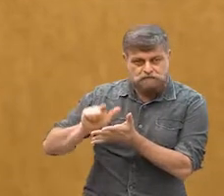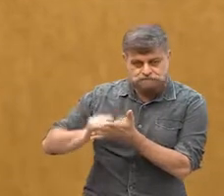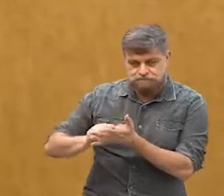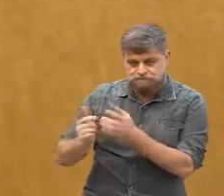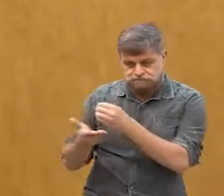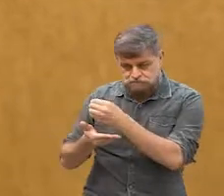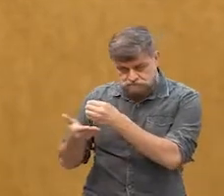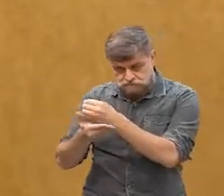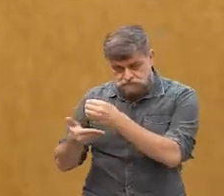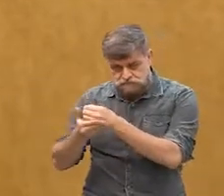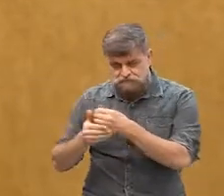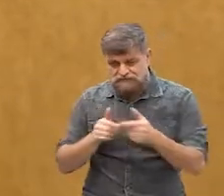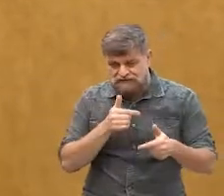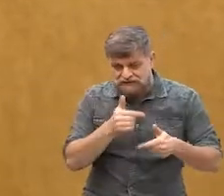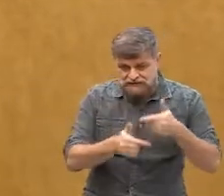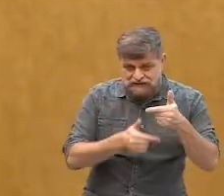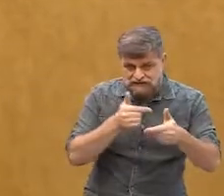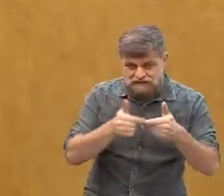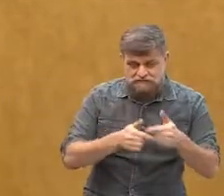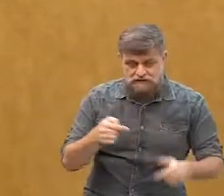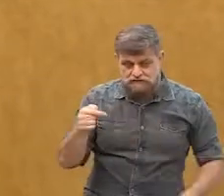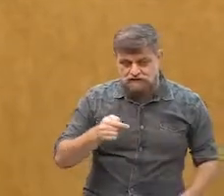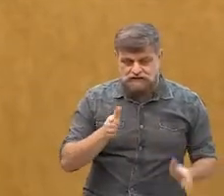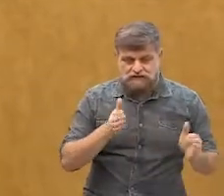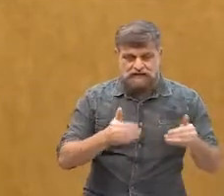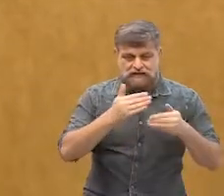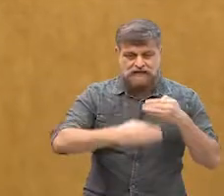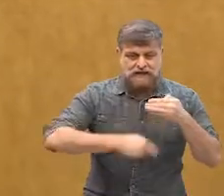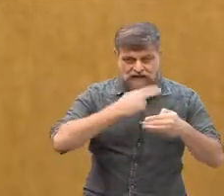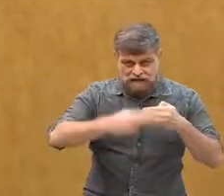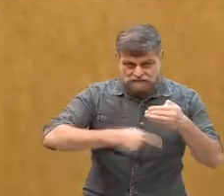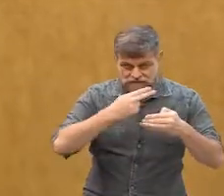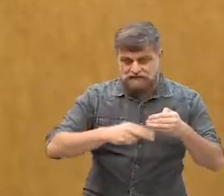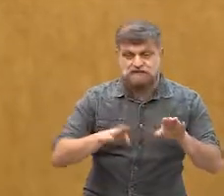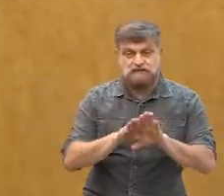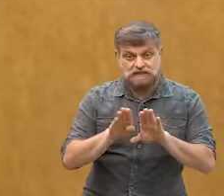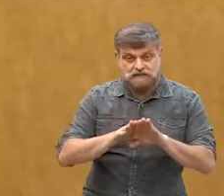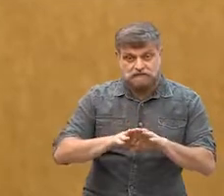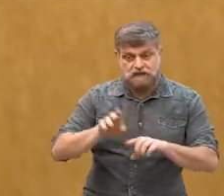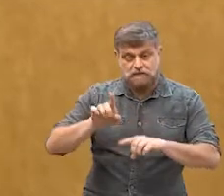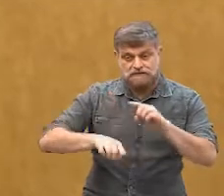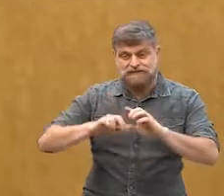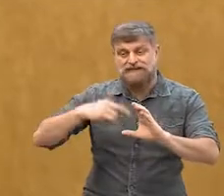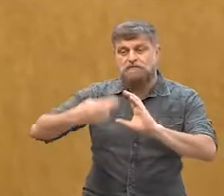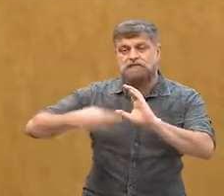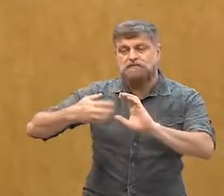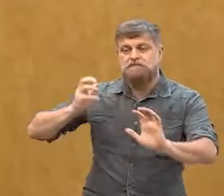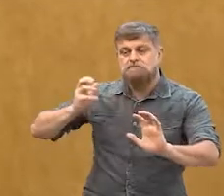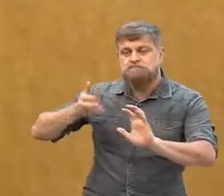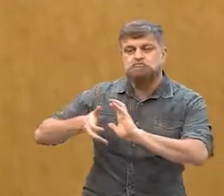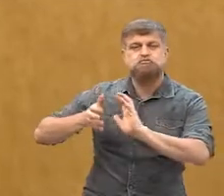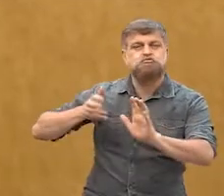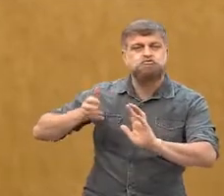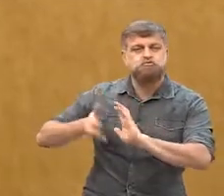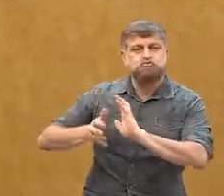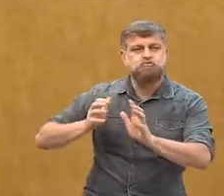muito trabalho para que as embalagens sejam recicladas ou recicláveis, também